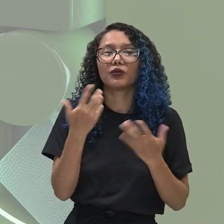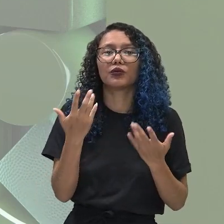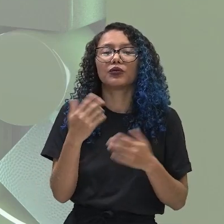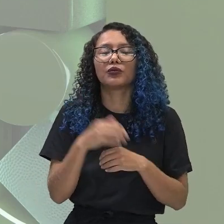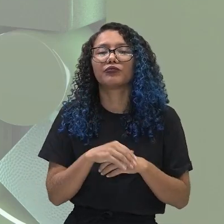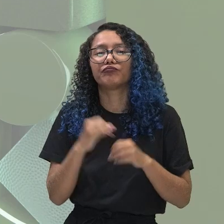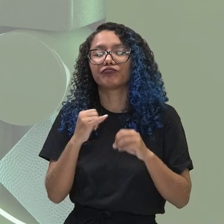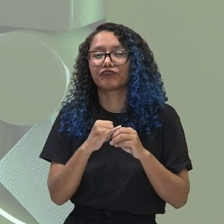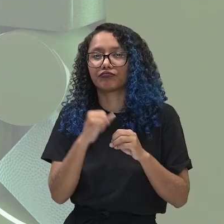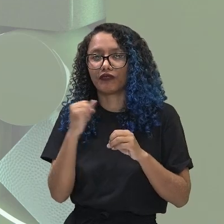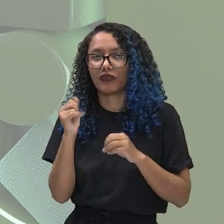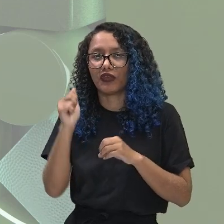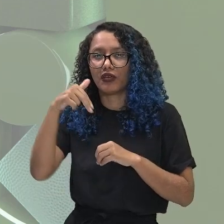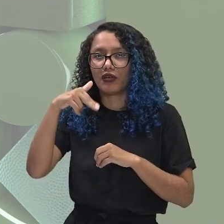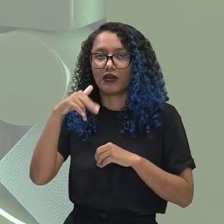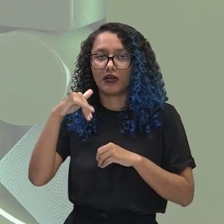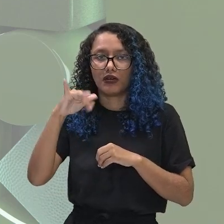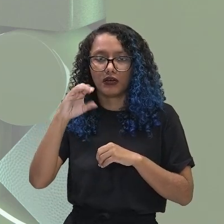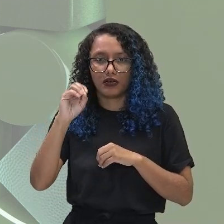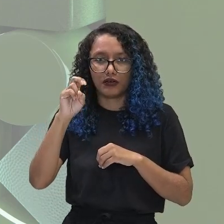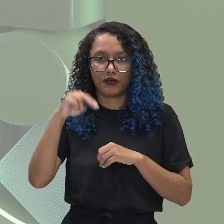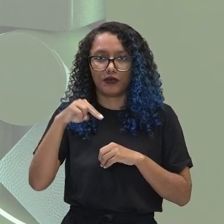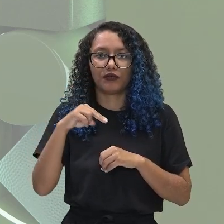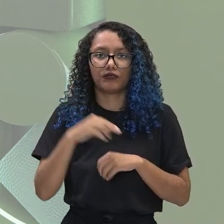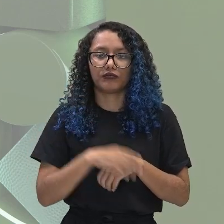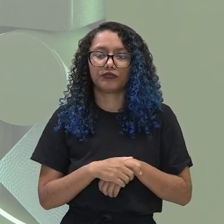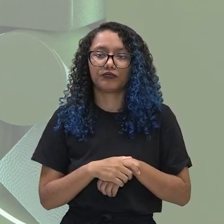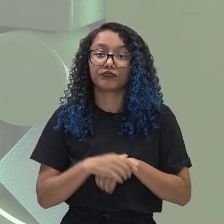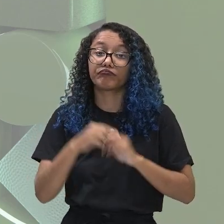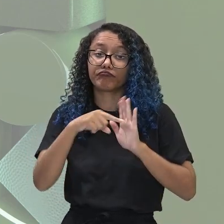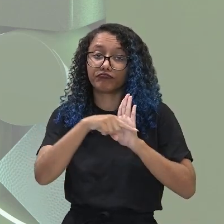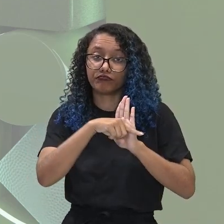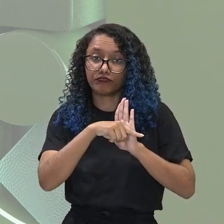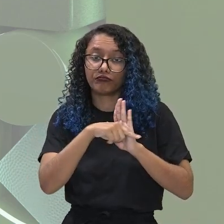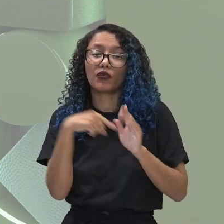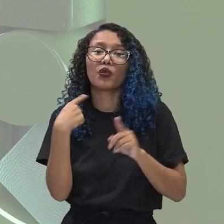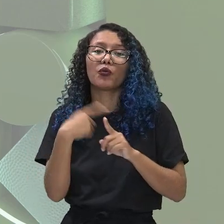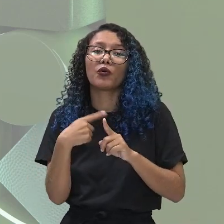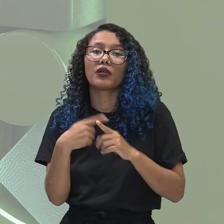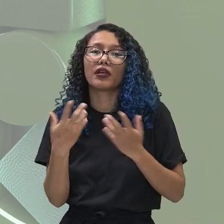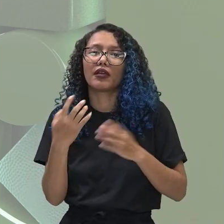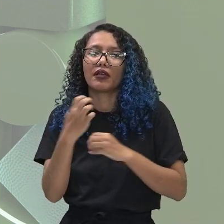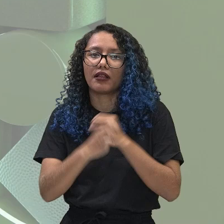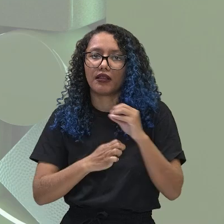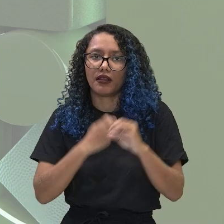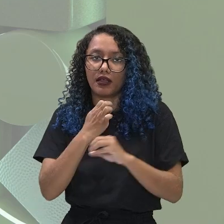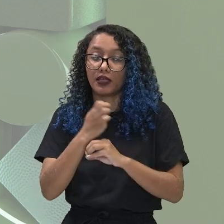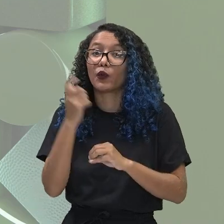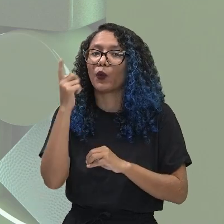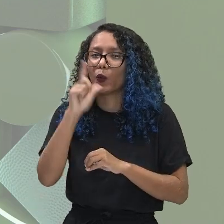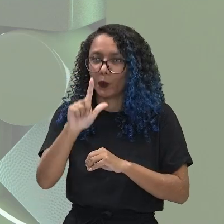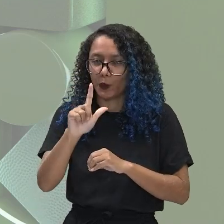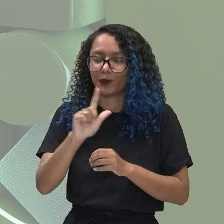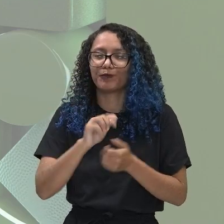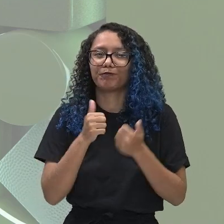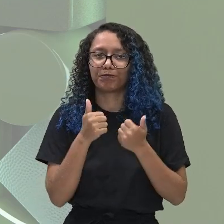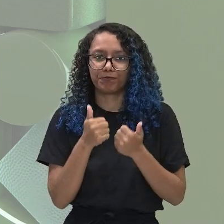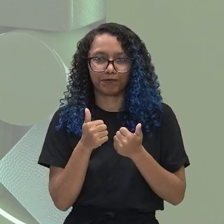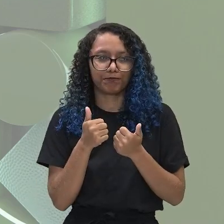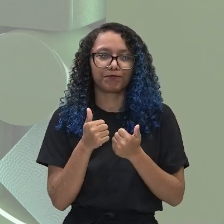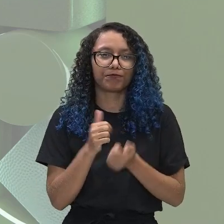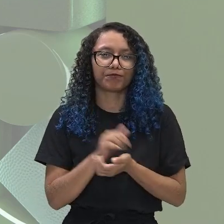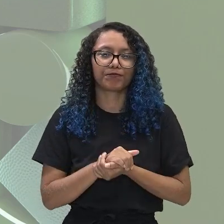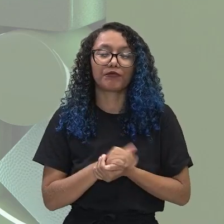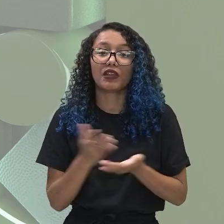ou seja, um íon negativo, porque ganhou elétrons, certo?